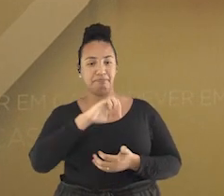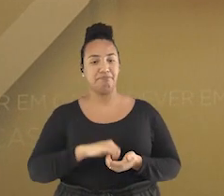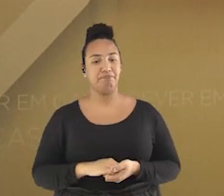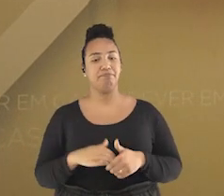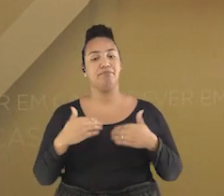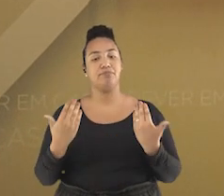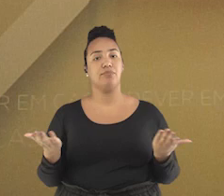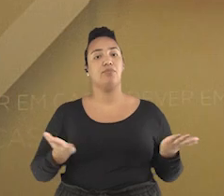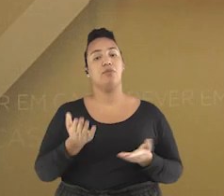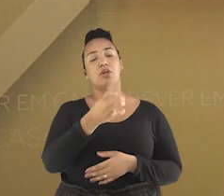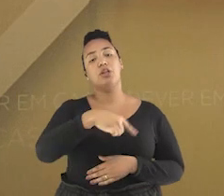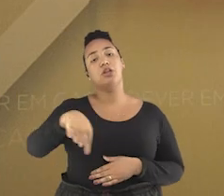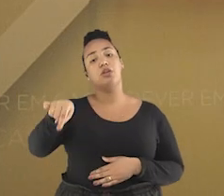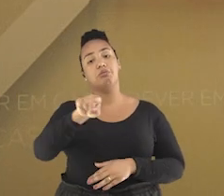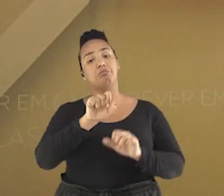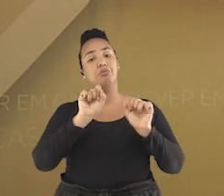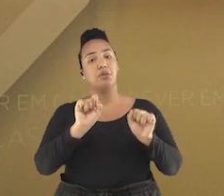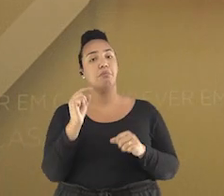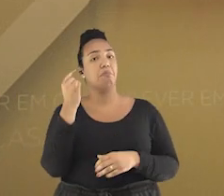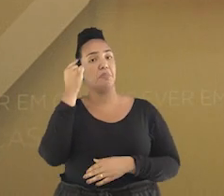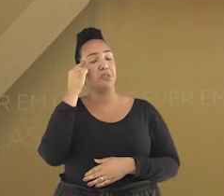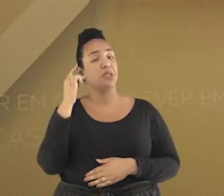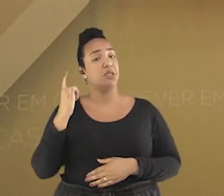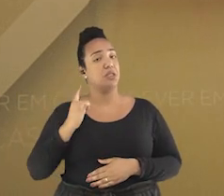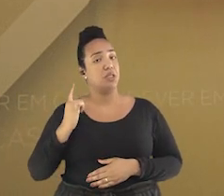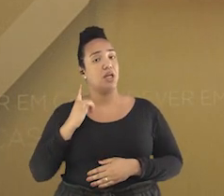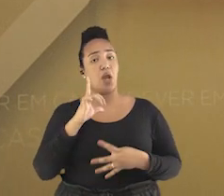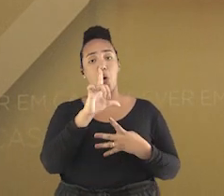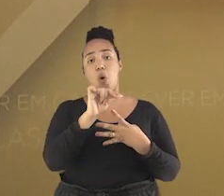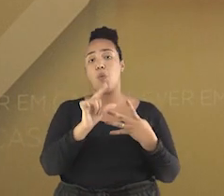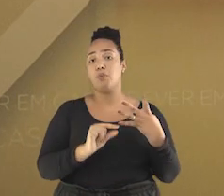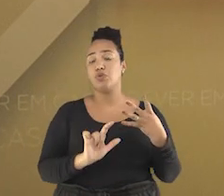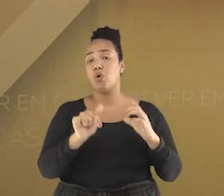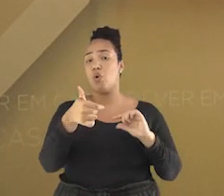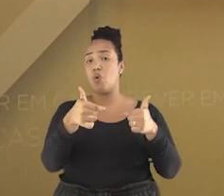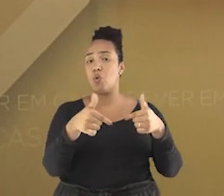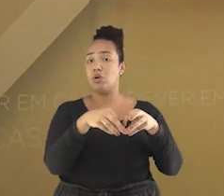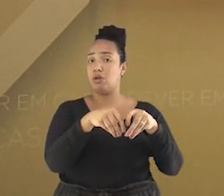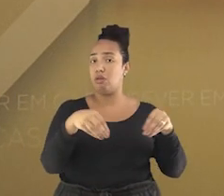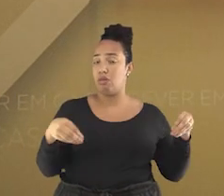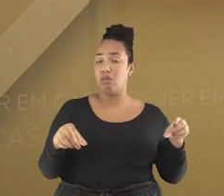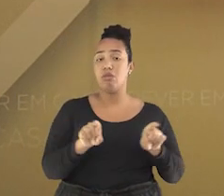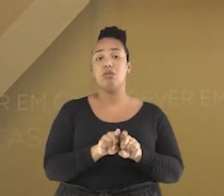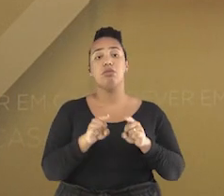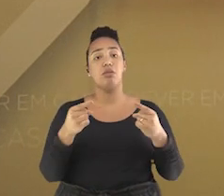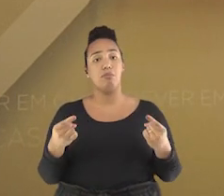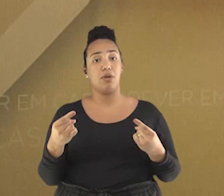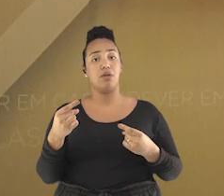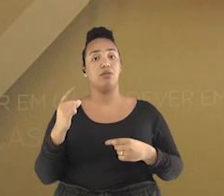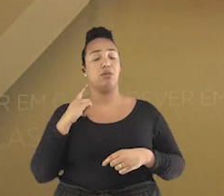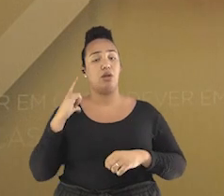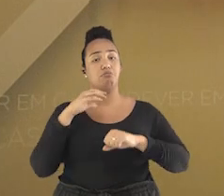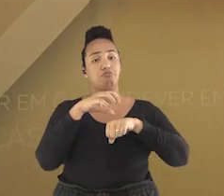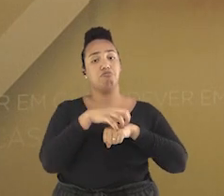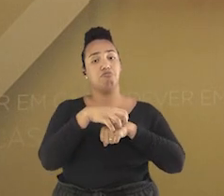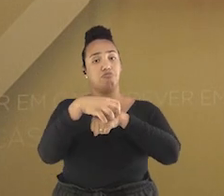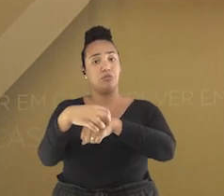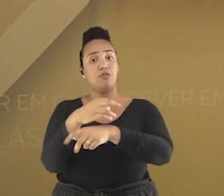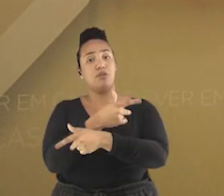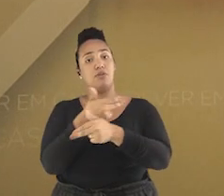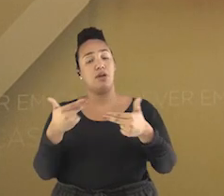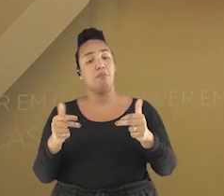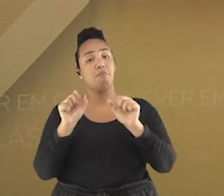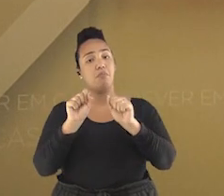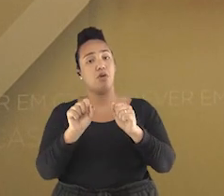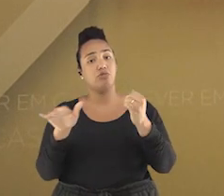pensar que há outros tipos de transportes terrestres e também outras opções de transportes que poderiam